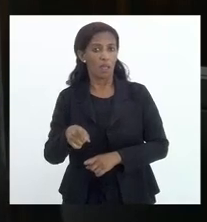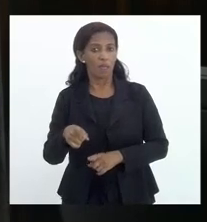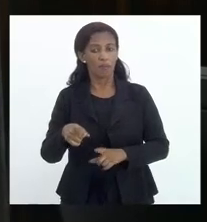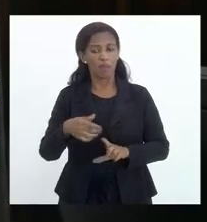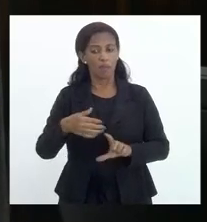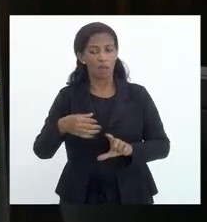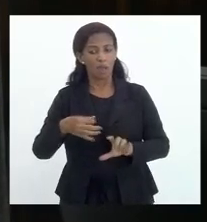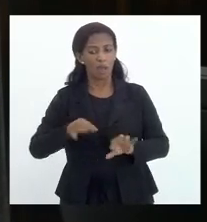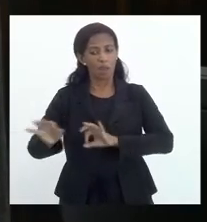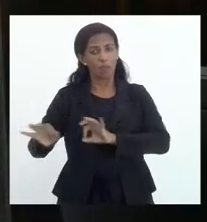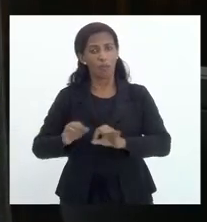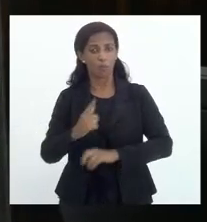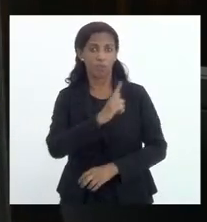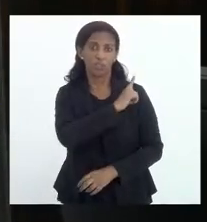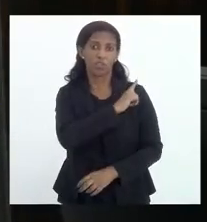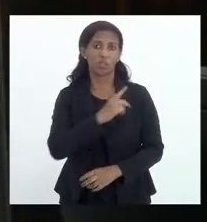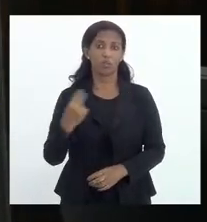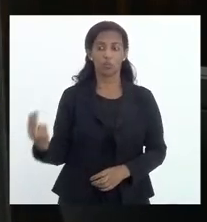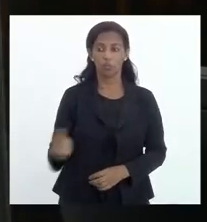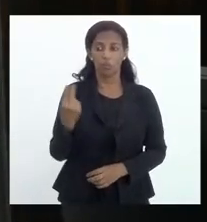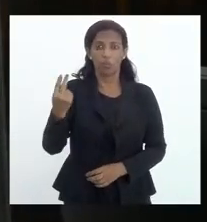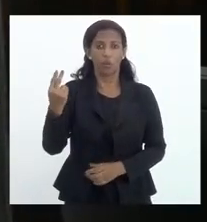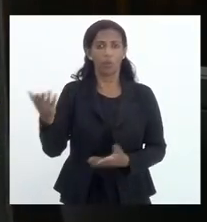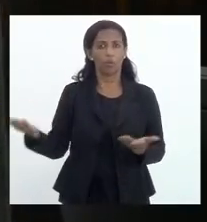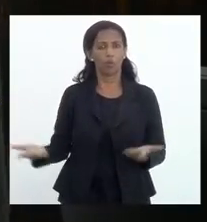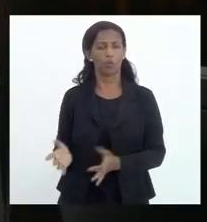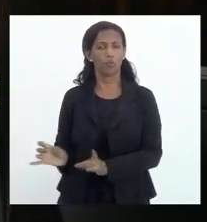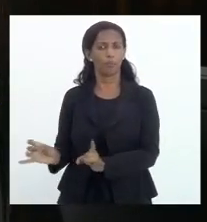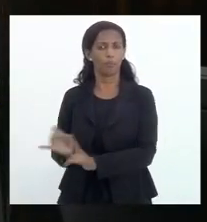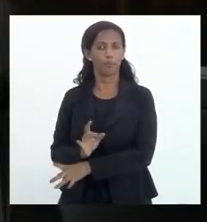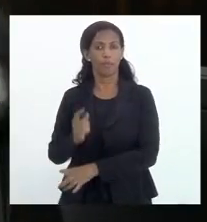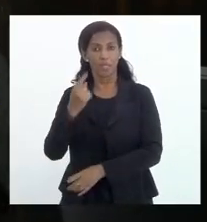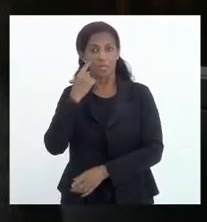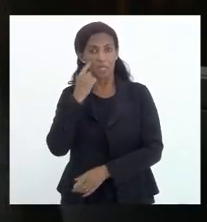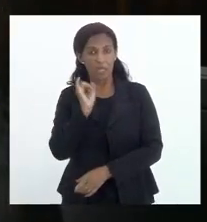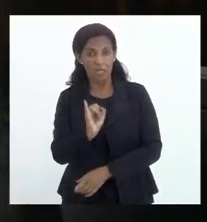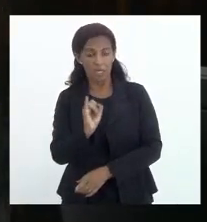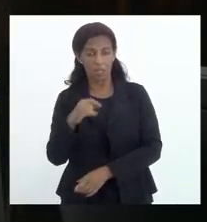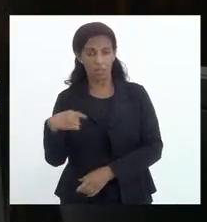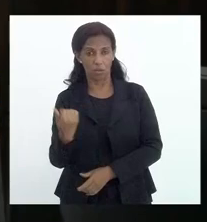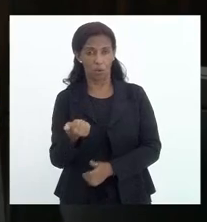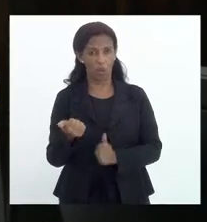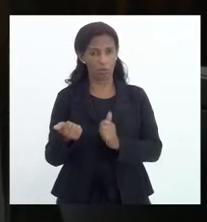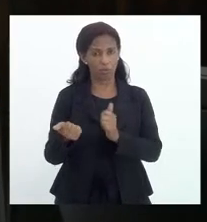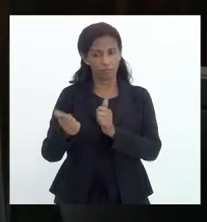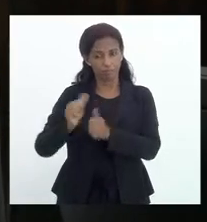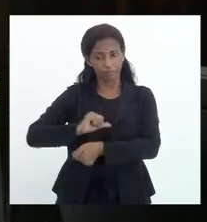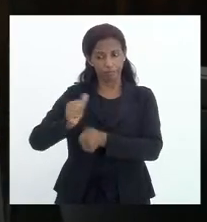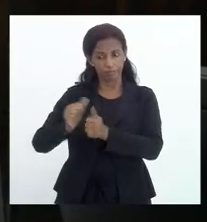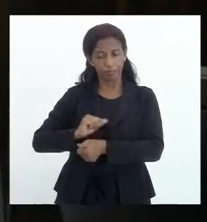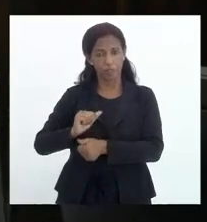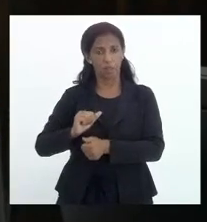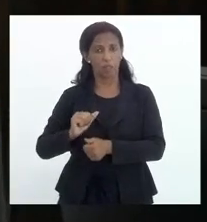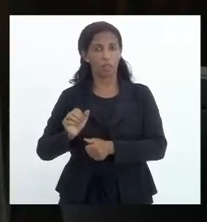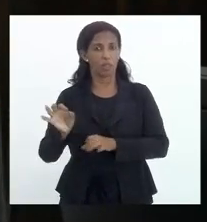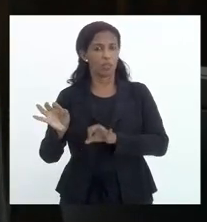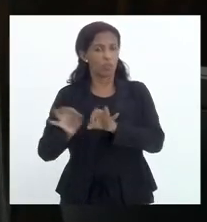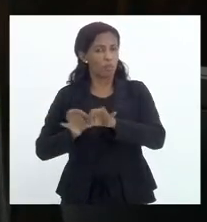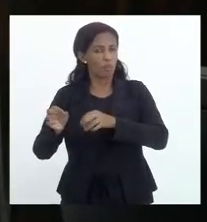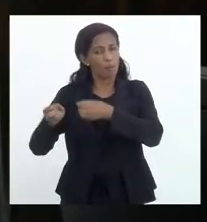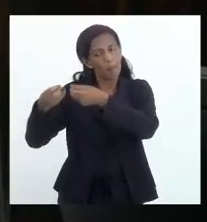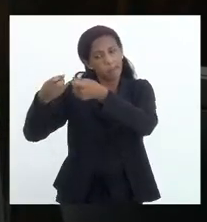gestão deste valor que hoje é disponível. Porque se nós analisarmos de uma forma um pouco mais a